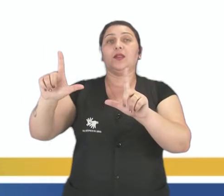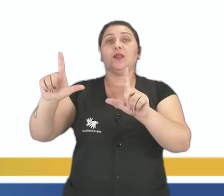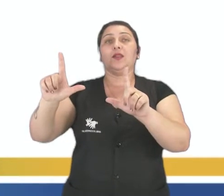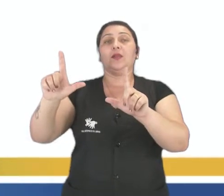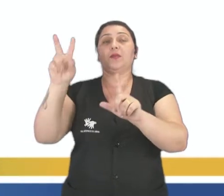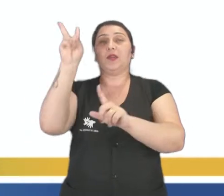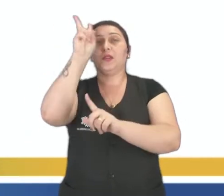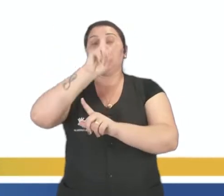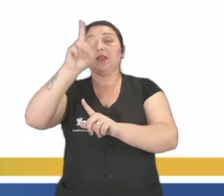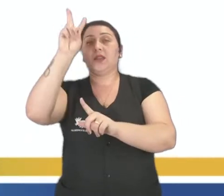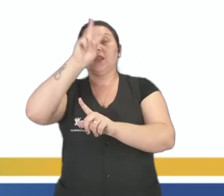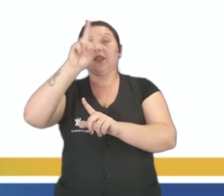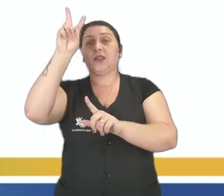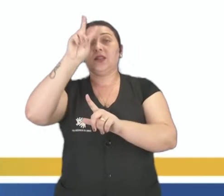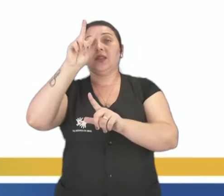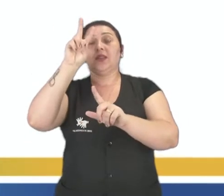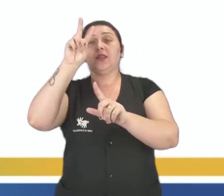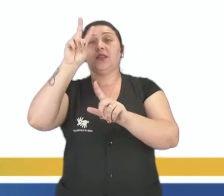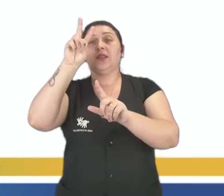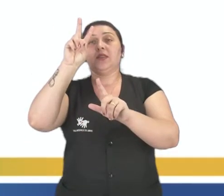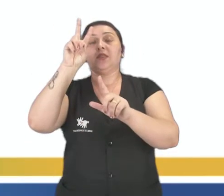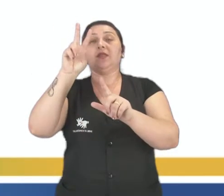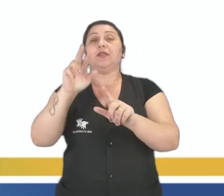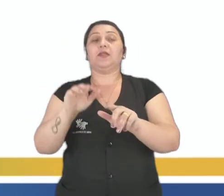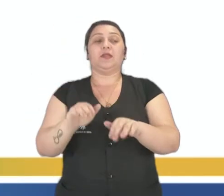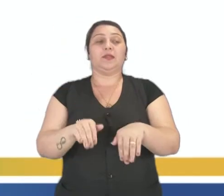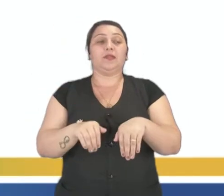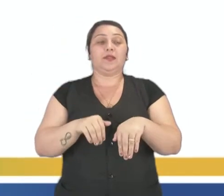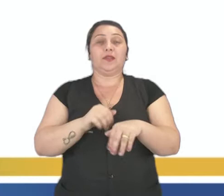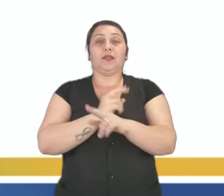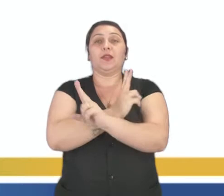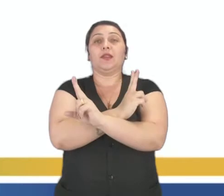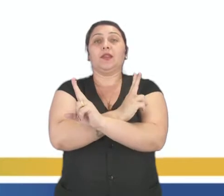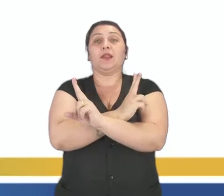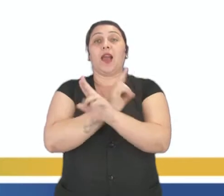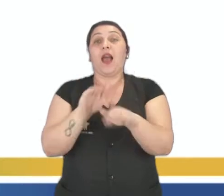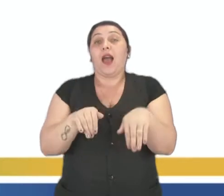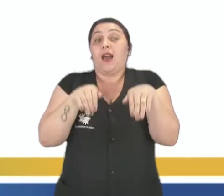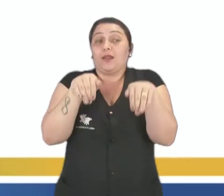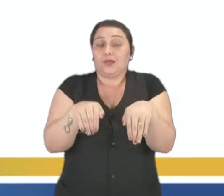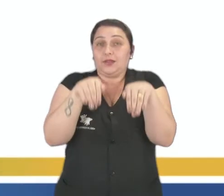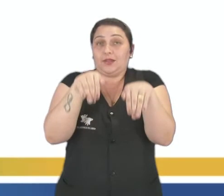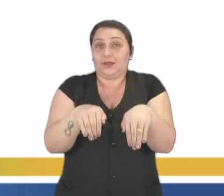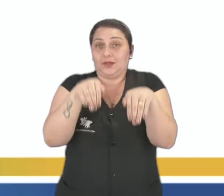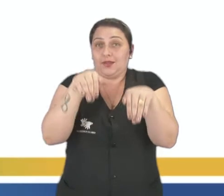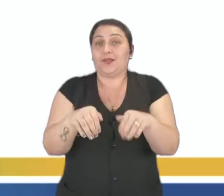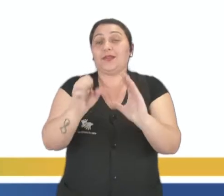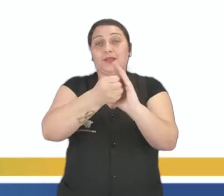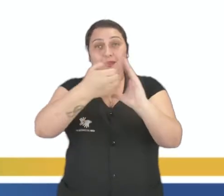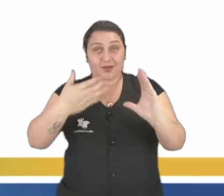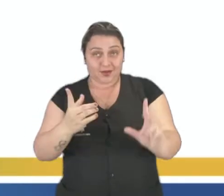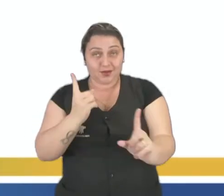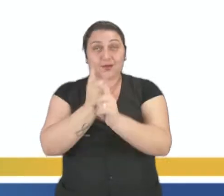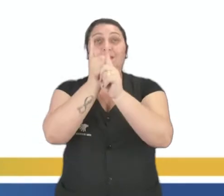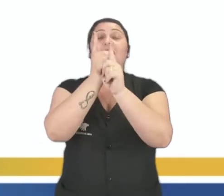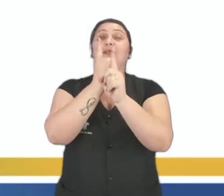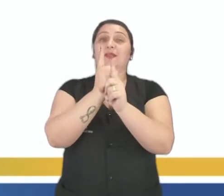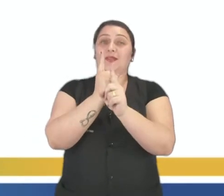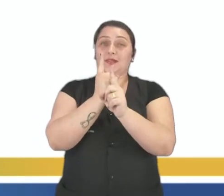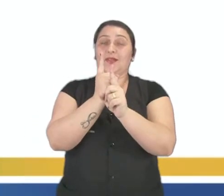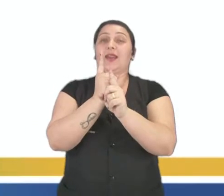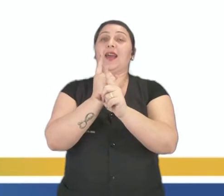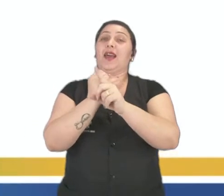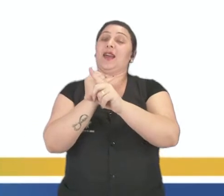histórico da Austrália, que a Austrália faz parte dos países ricos. Então é uma das características você encontrar grandes